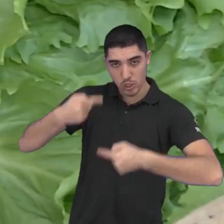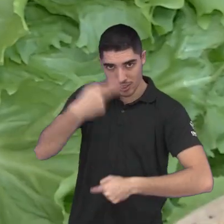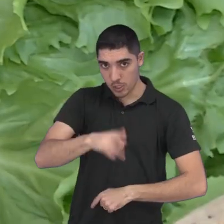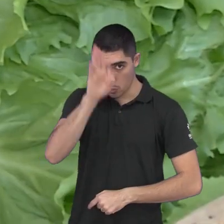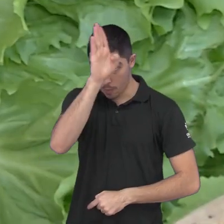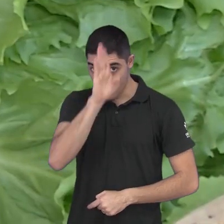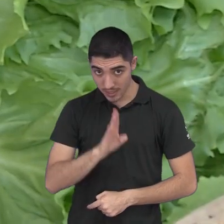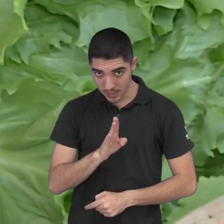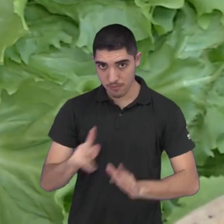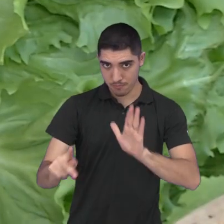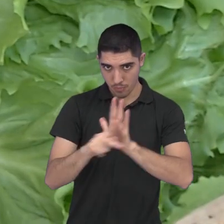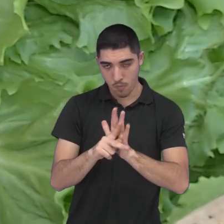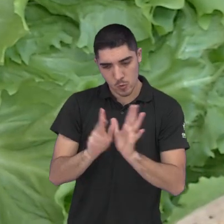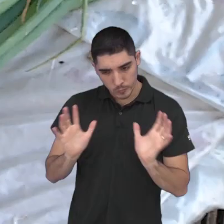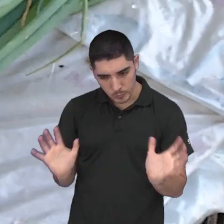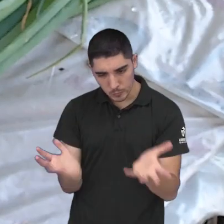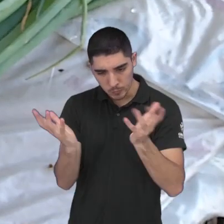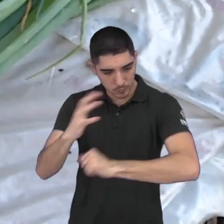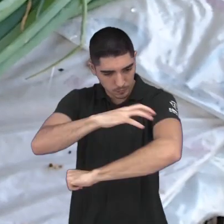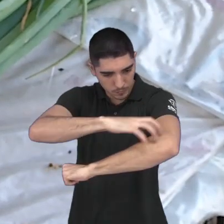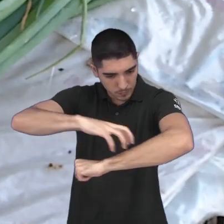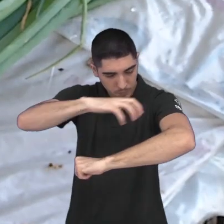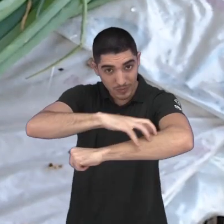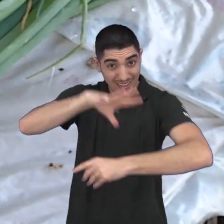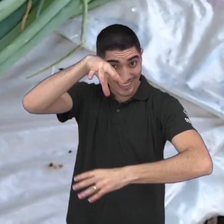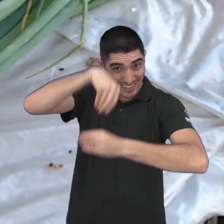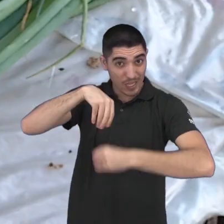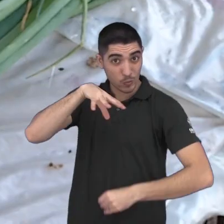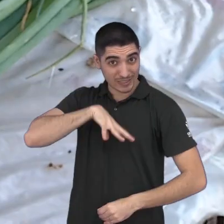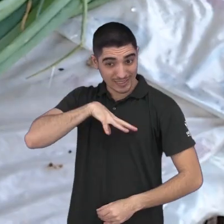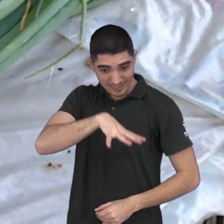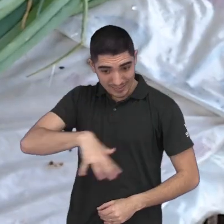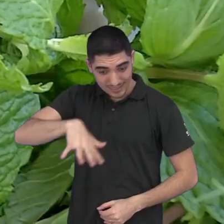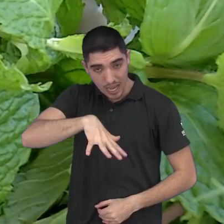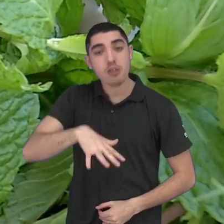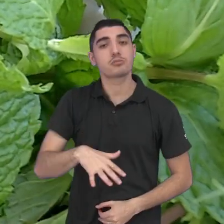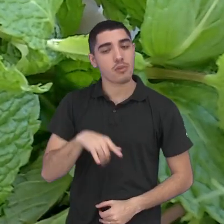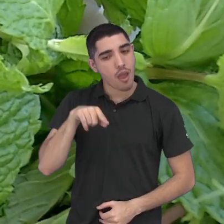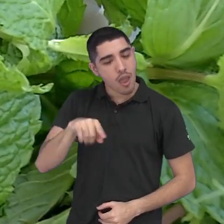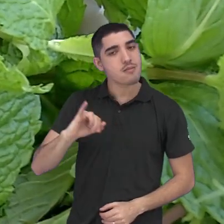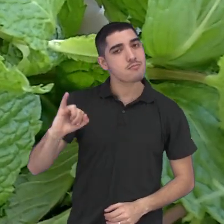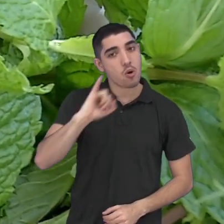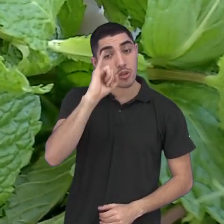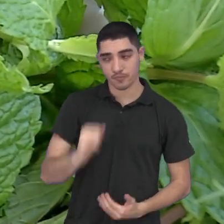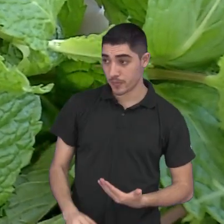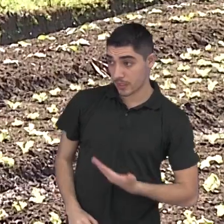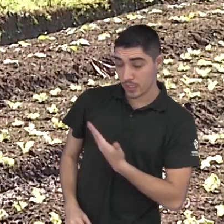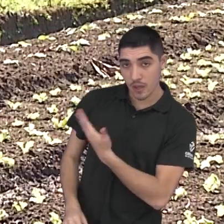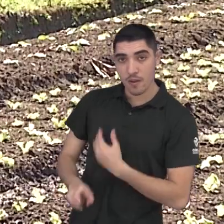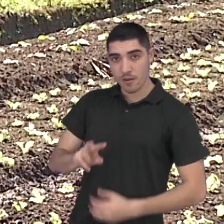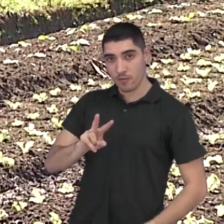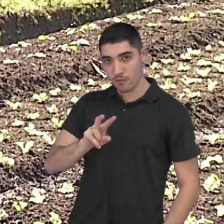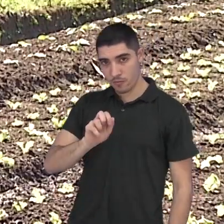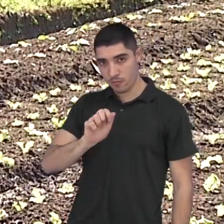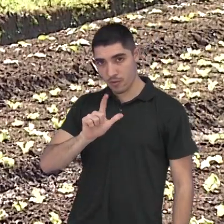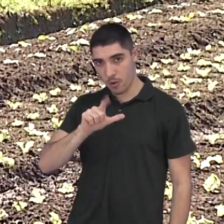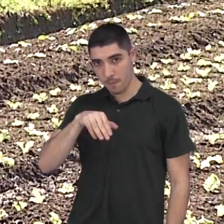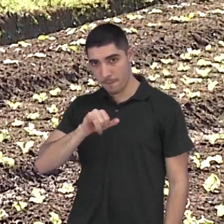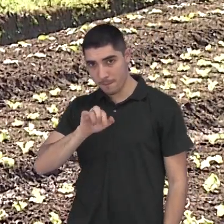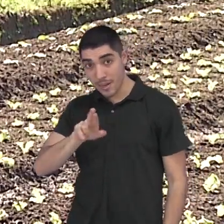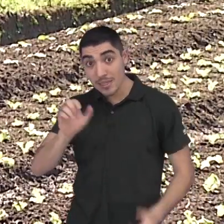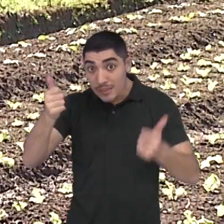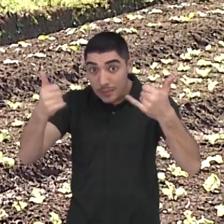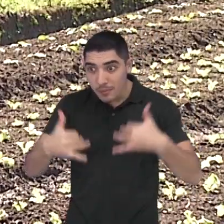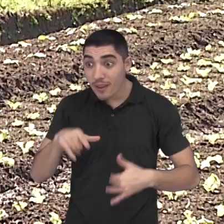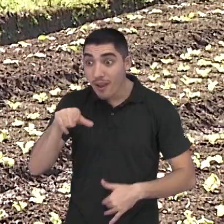a política nacional da Agricultura Urbana também pretende incentivar linhas especiais um recurso que segundo